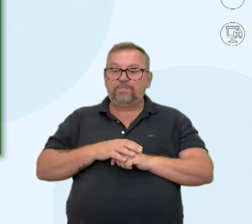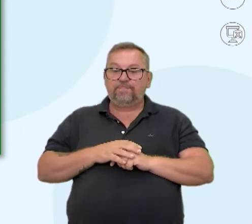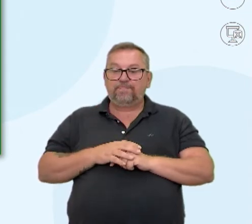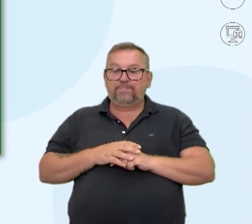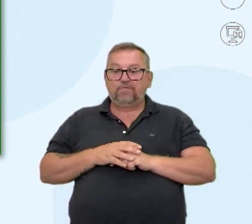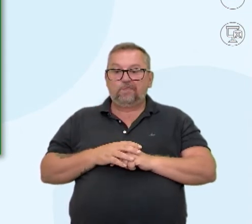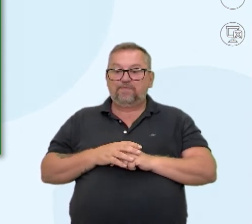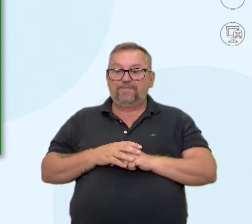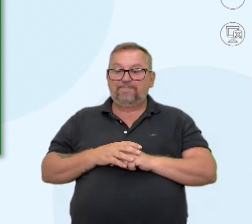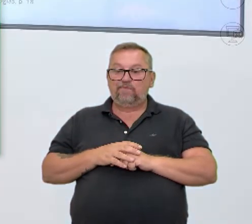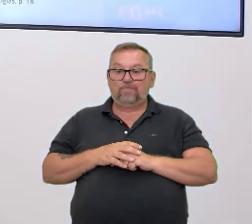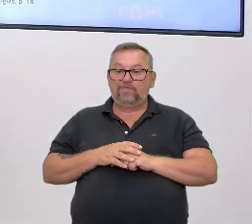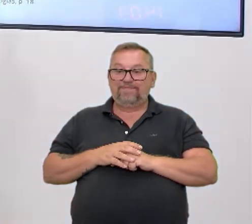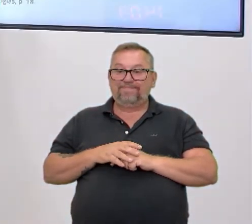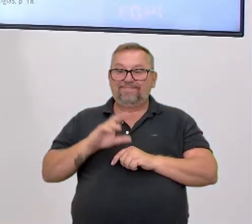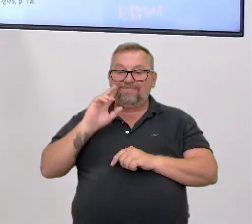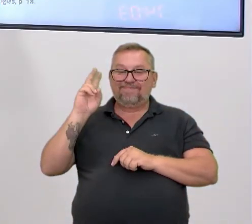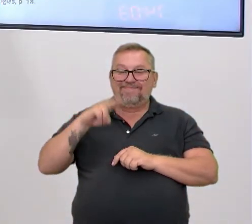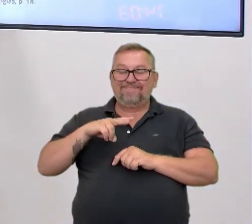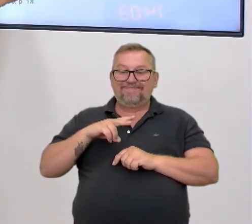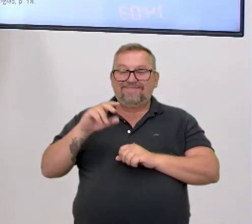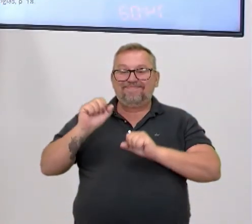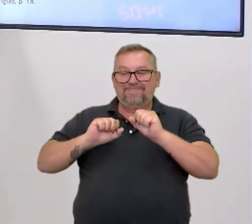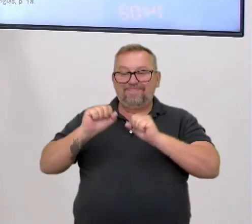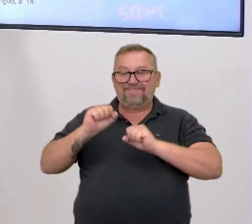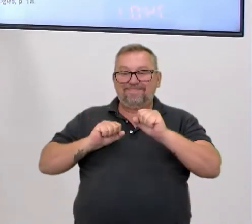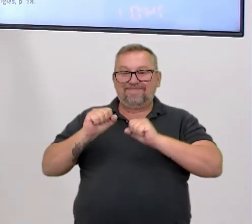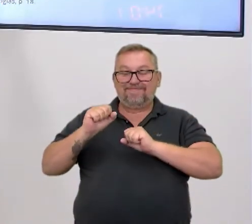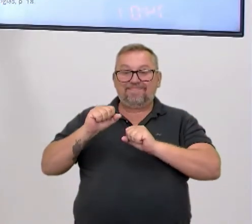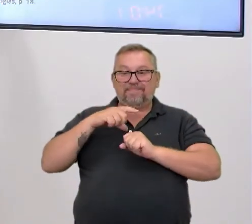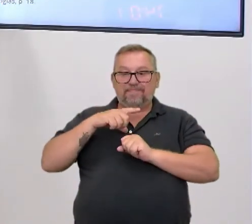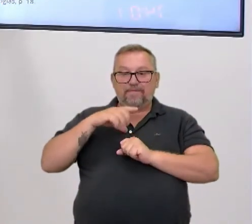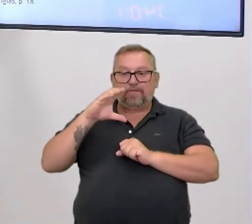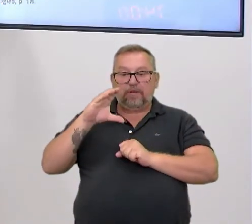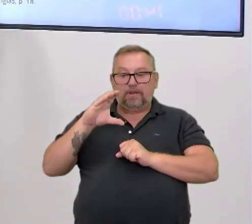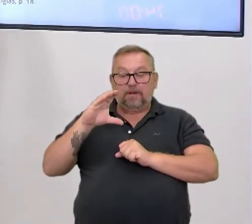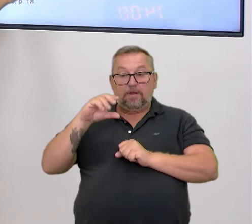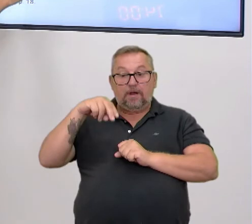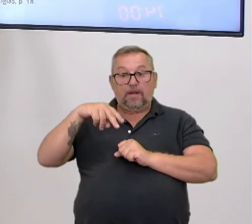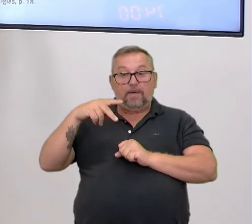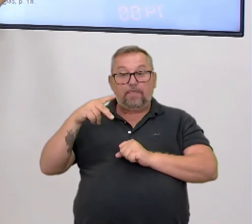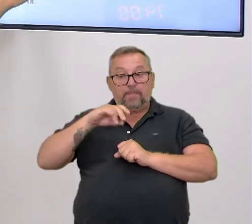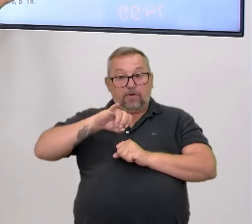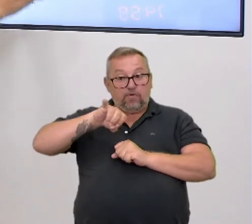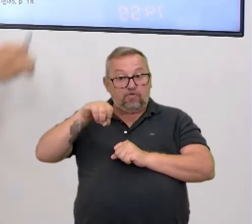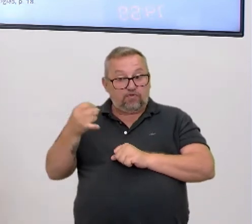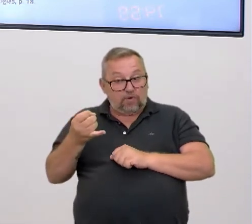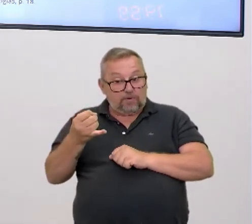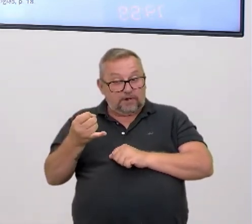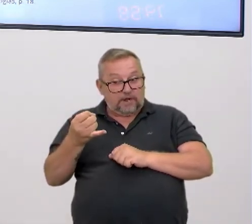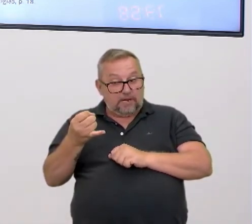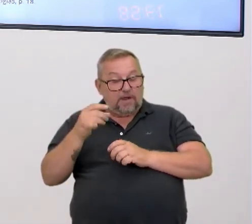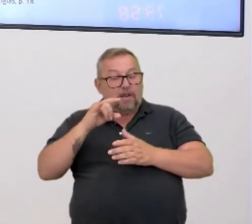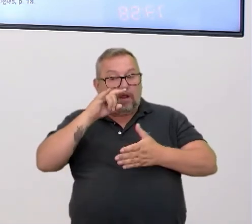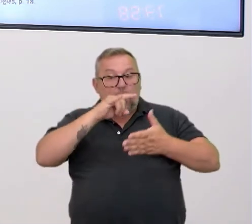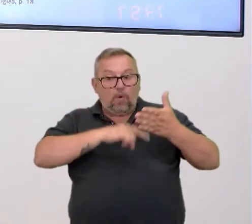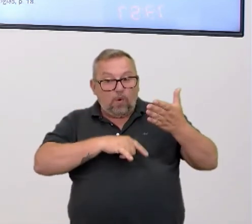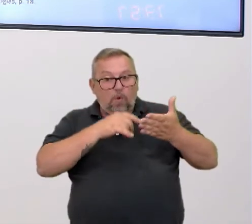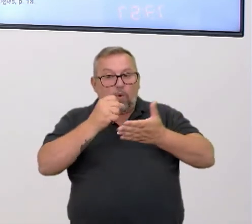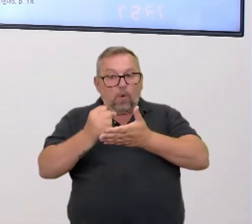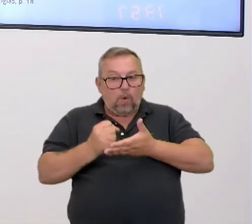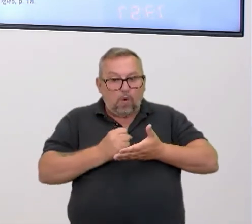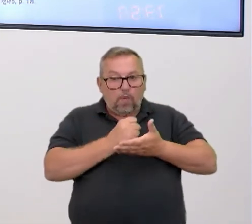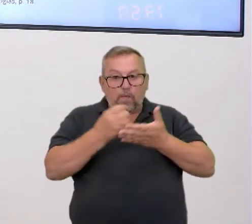né? Então, veja, ele é um empregador, tá? Ele emprega gente. Ele tem CNPJ? Ele é registrado oficialmente, ele